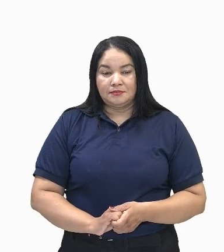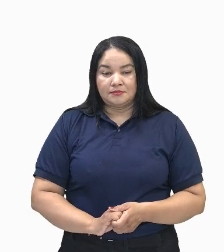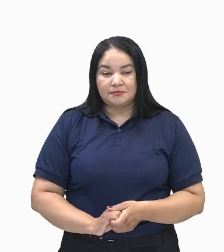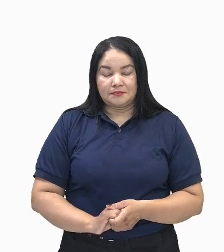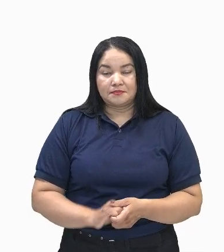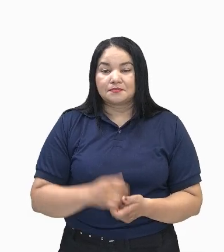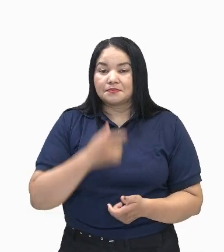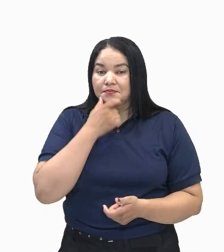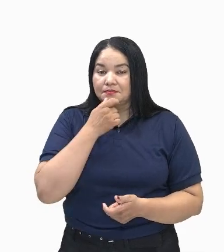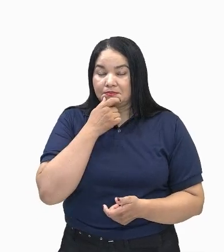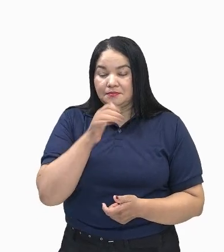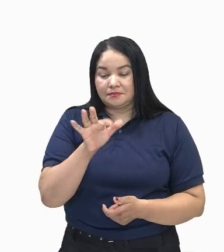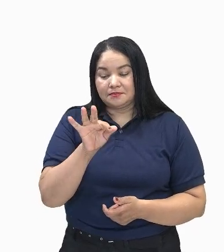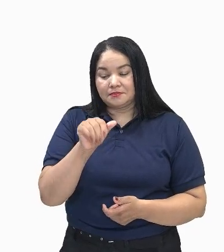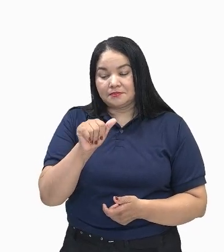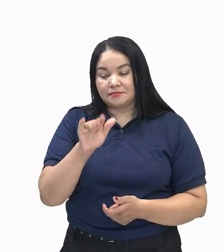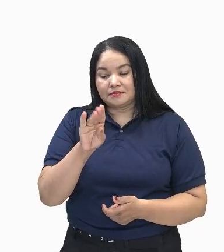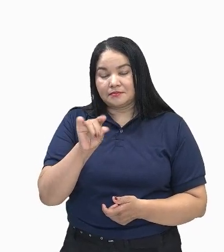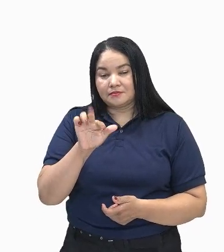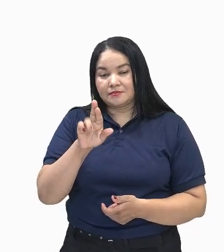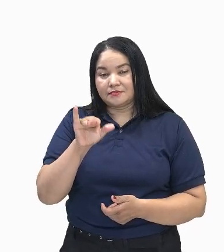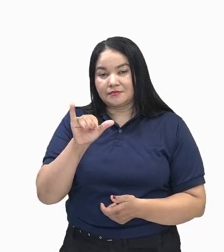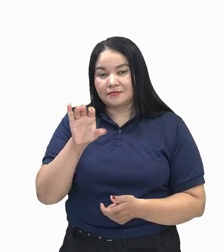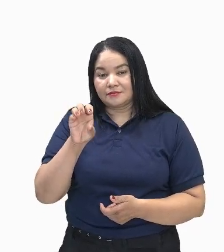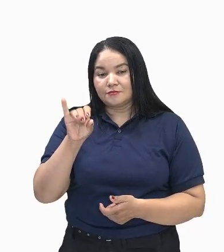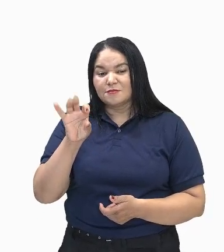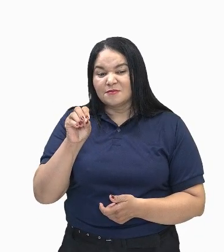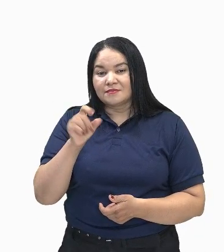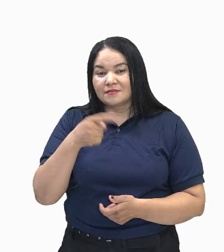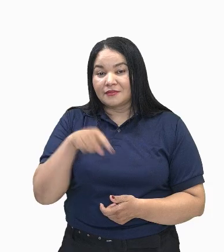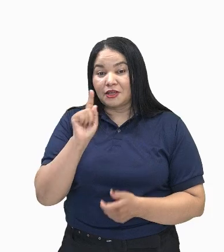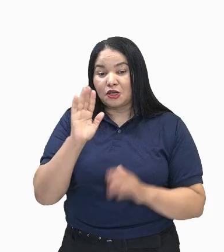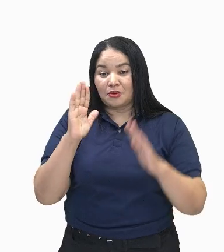Fabrício foi morar no reino de Deus.